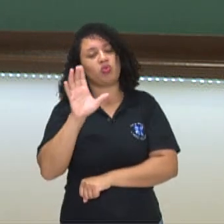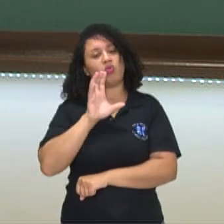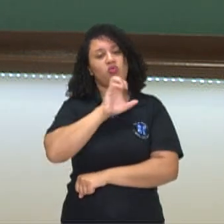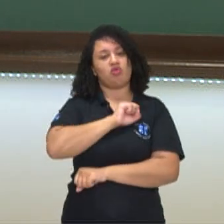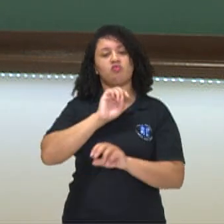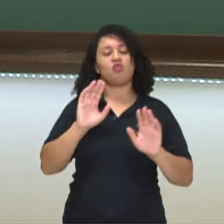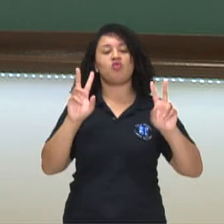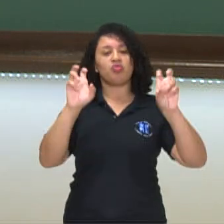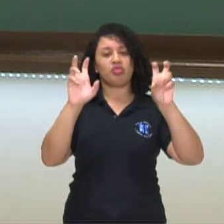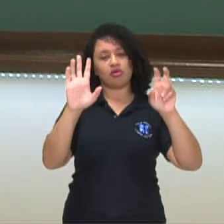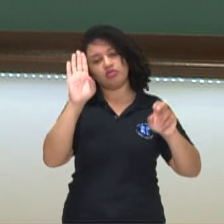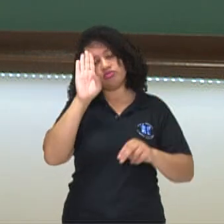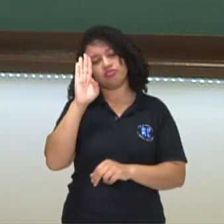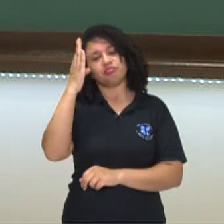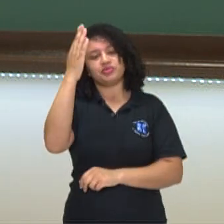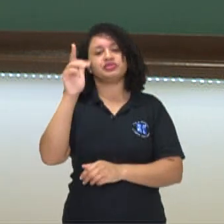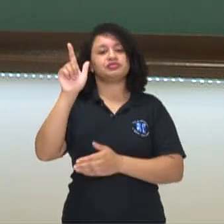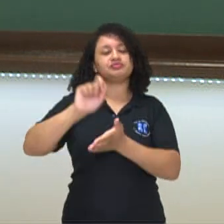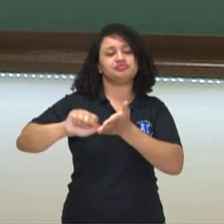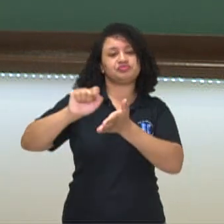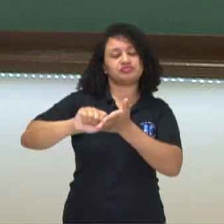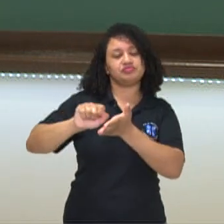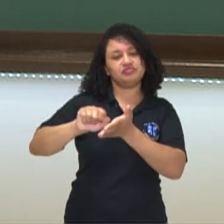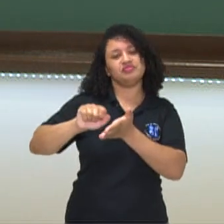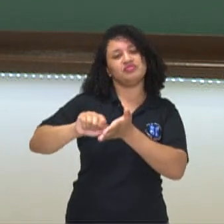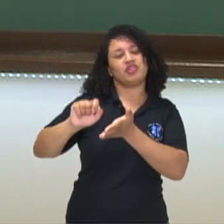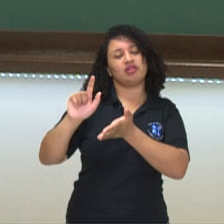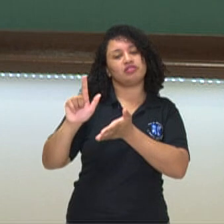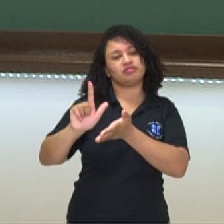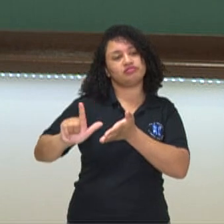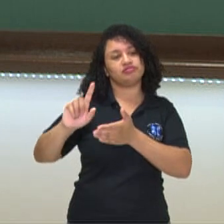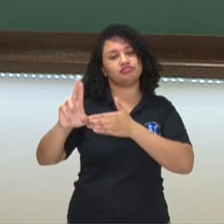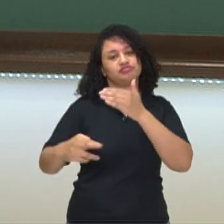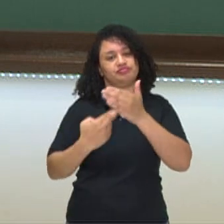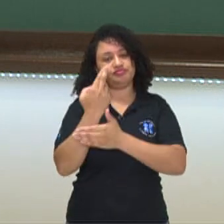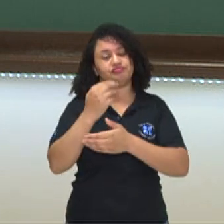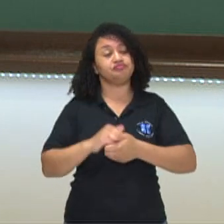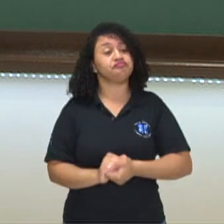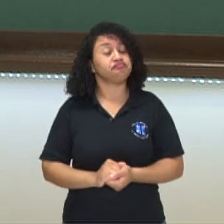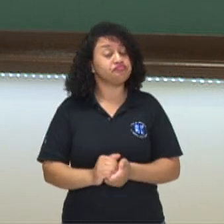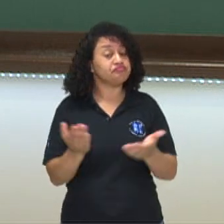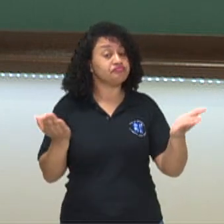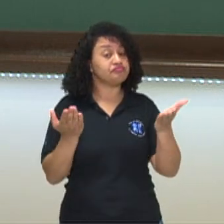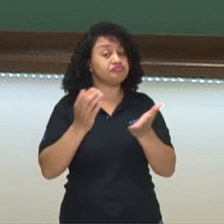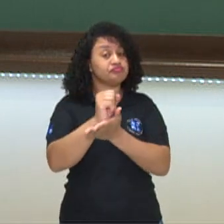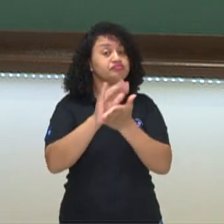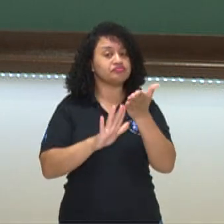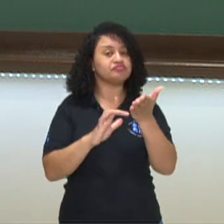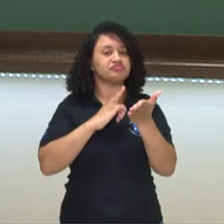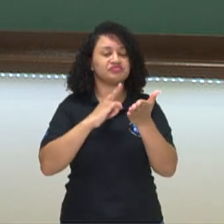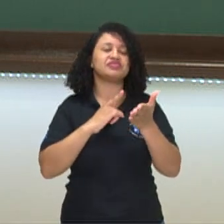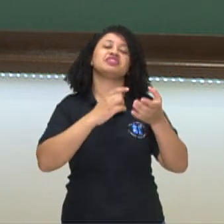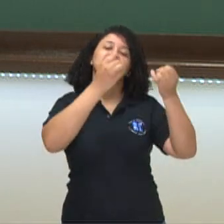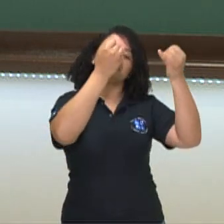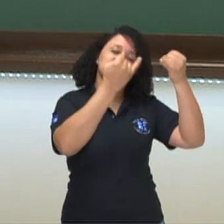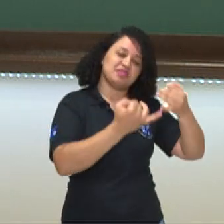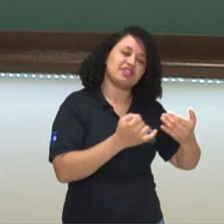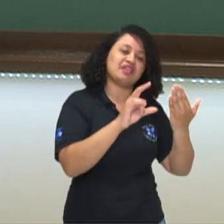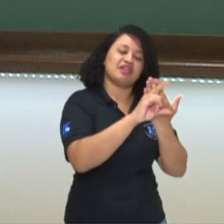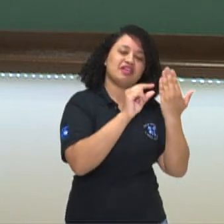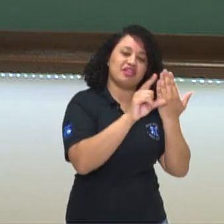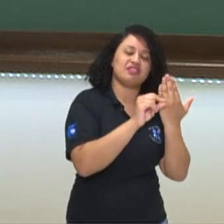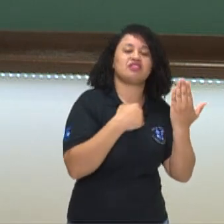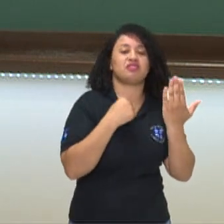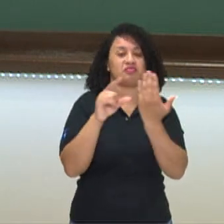tema central de uma obra renascentista. Galera, uma atividade aqui, ó, né? Depois de falar de Shakespeare,